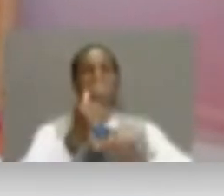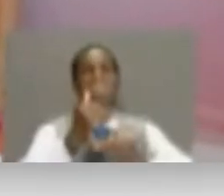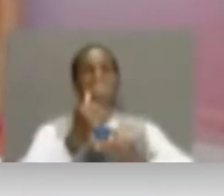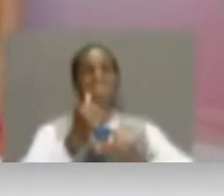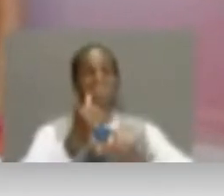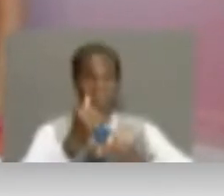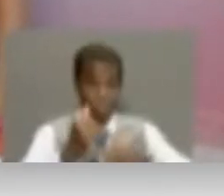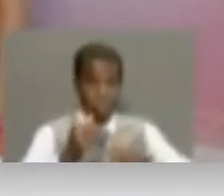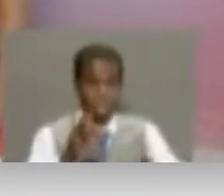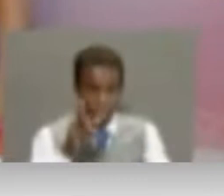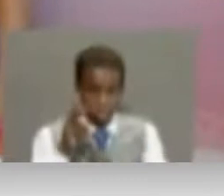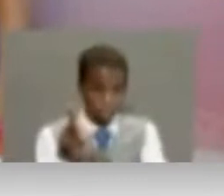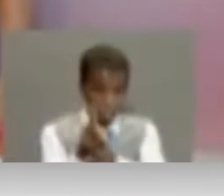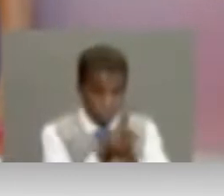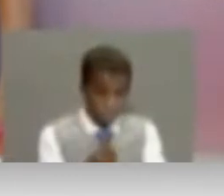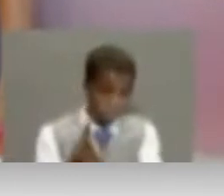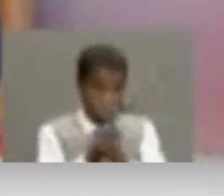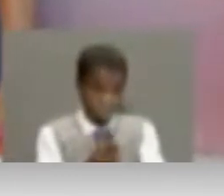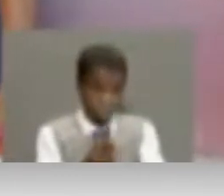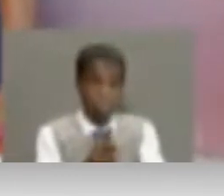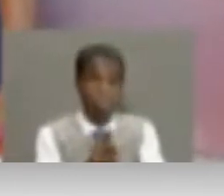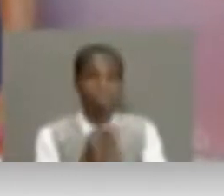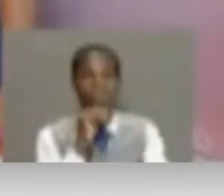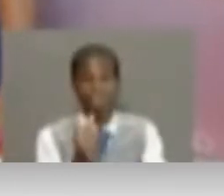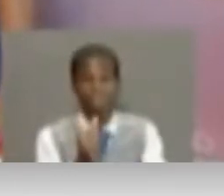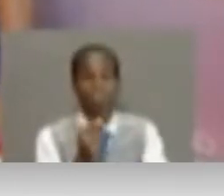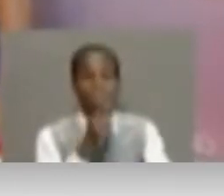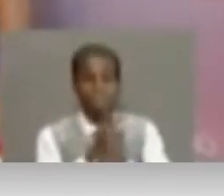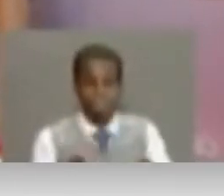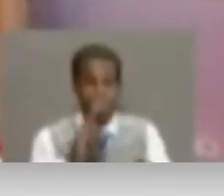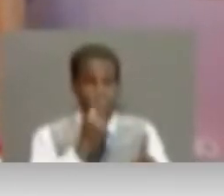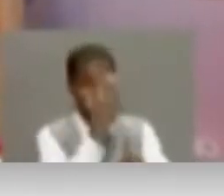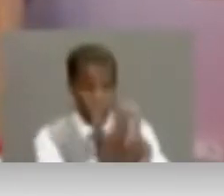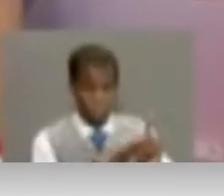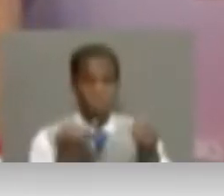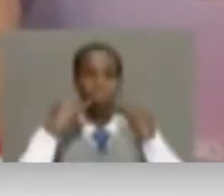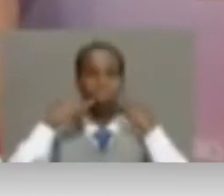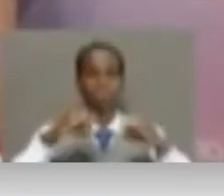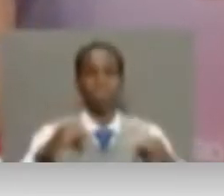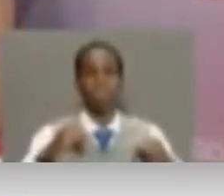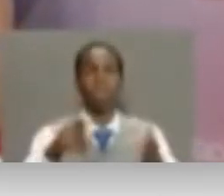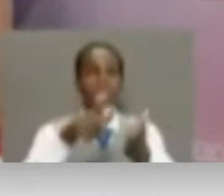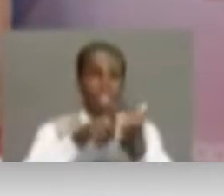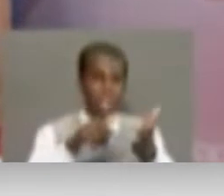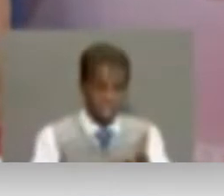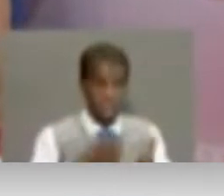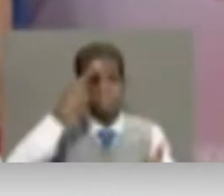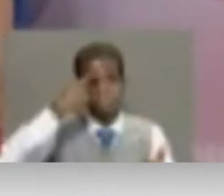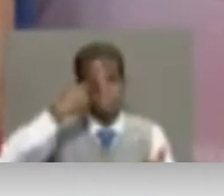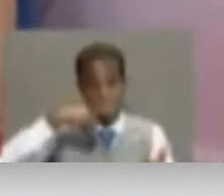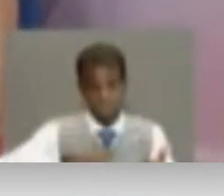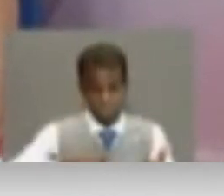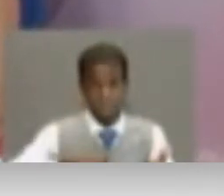miúdas. Designadamente o fato de que a lei portuguesa, que devia ser considerada no caso, devia